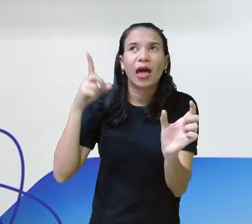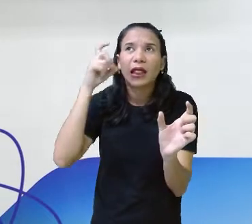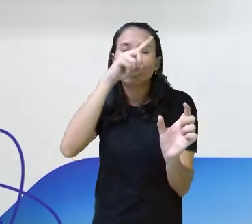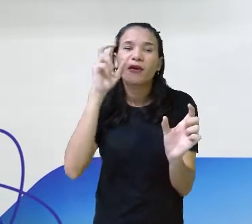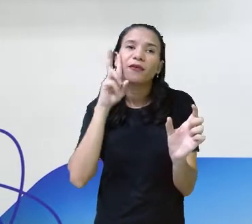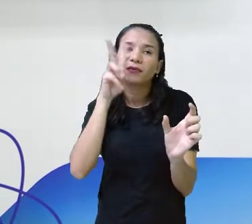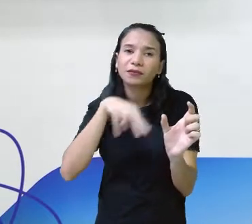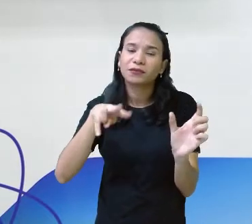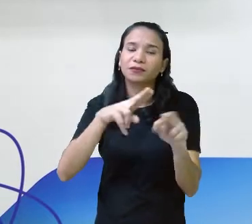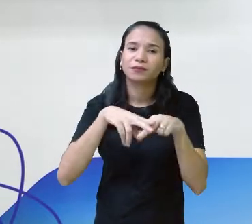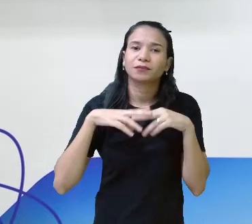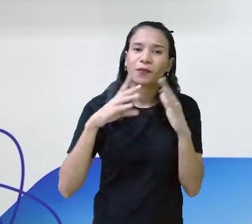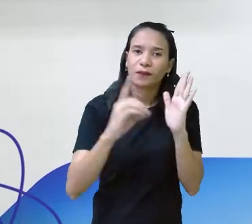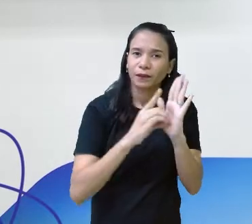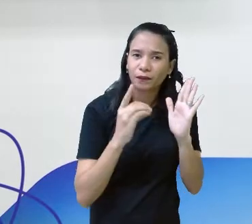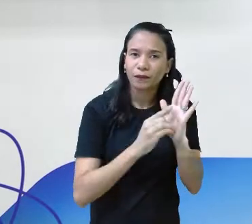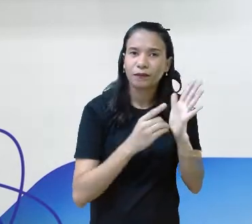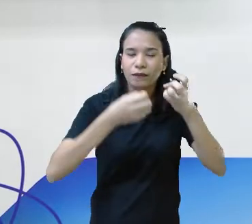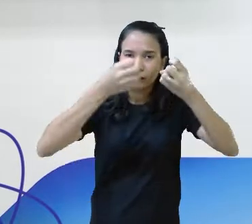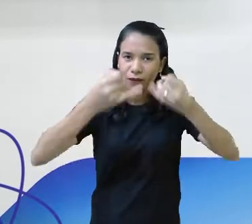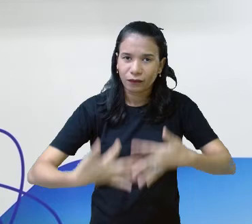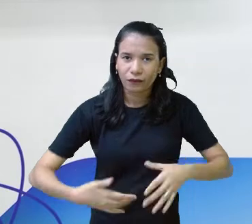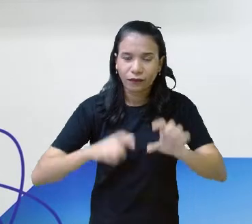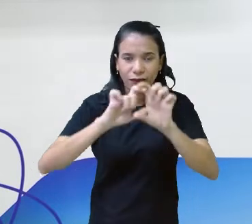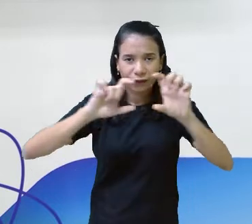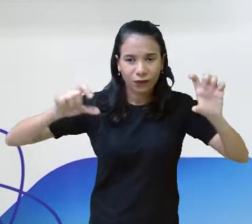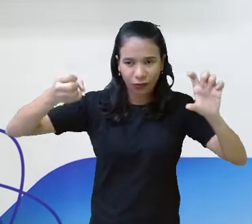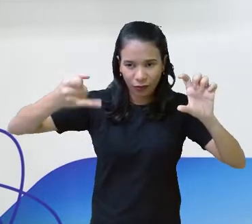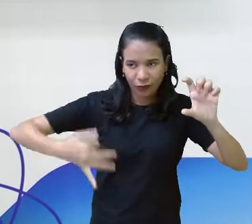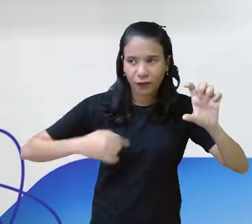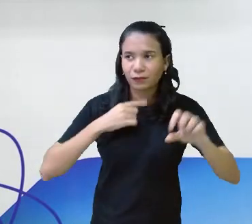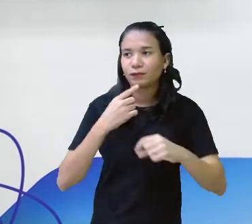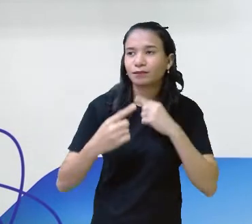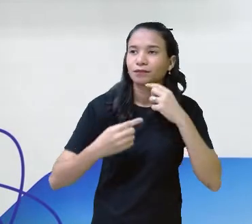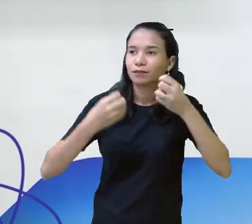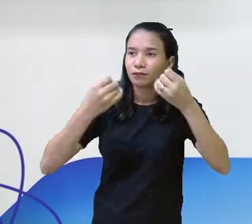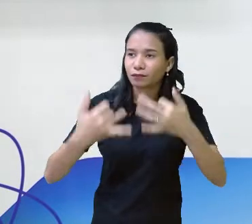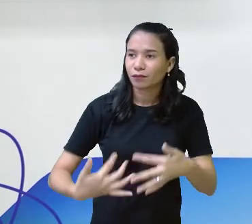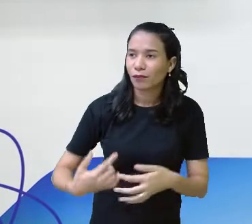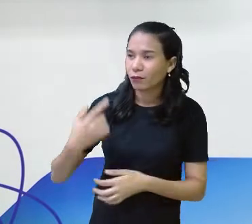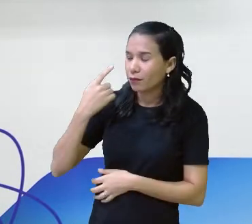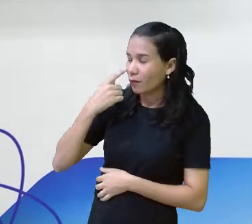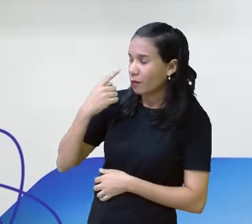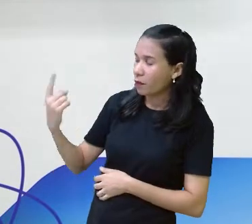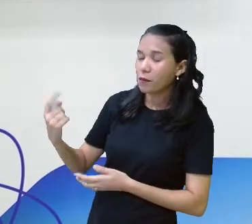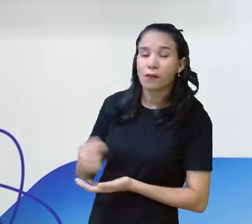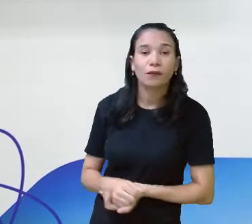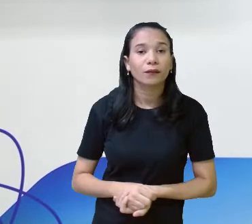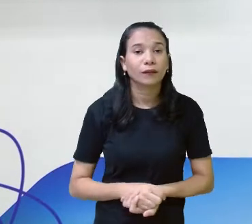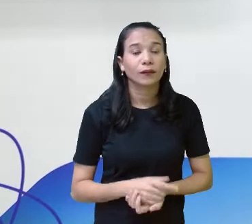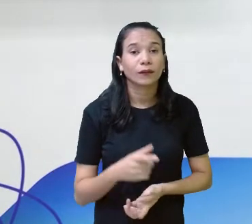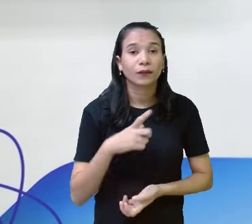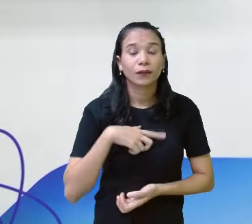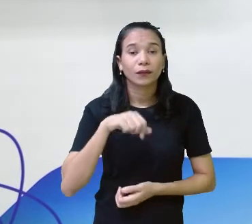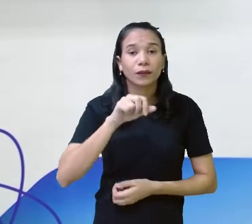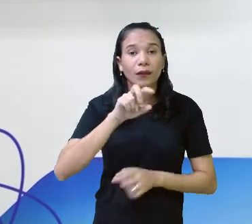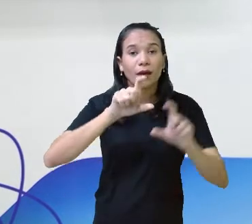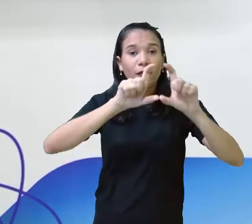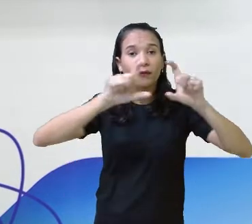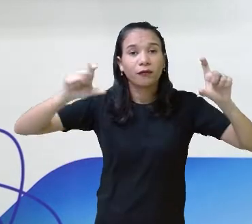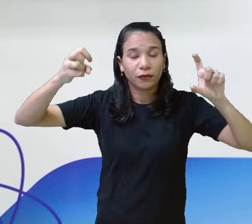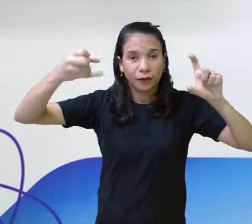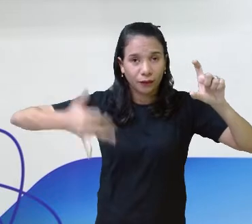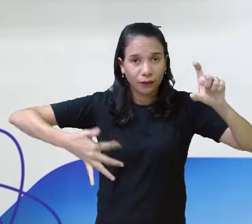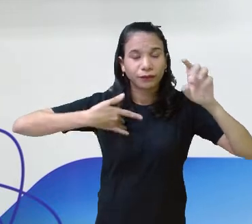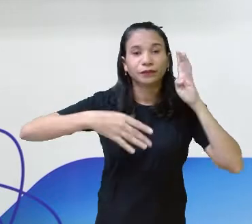aí dicionários, enciclopédias, para que venha tirar as nossas dúvidas. Como eu disse a vocês, os verbetes podem